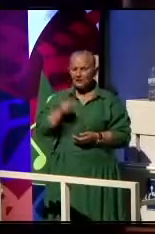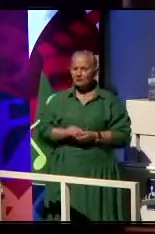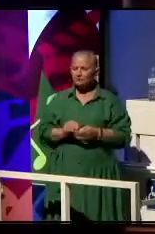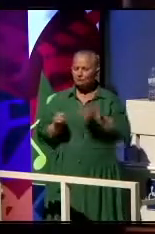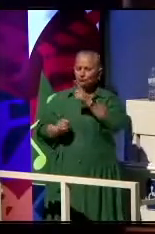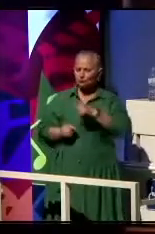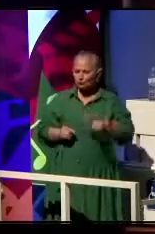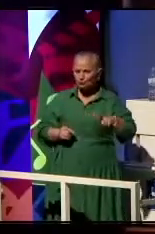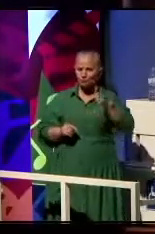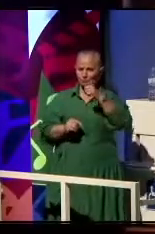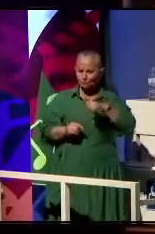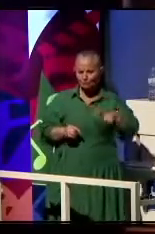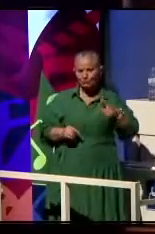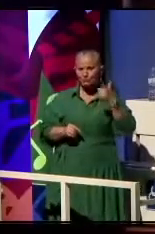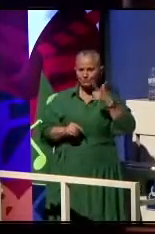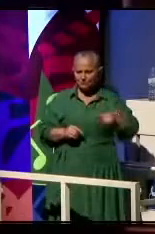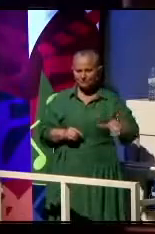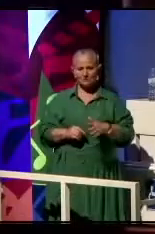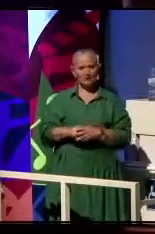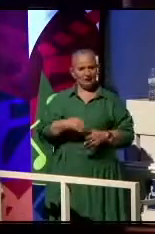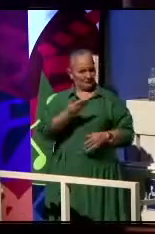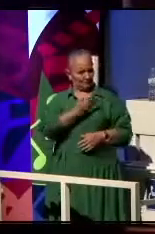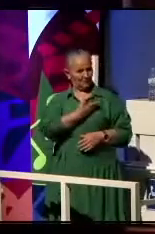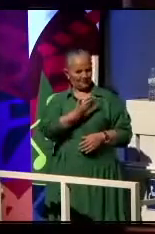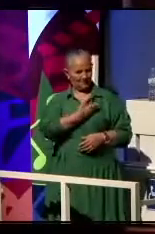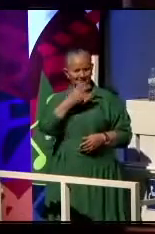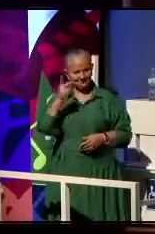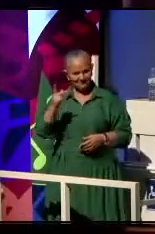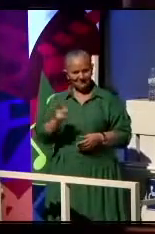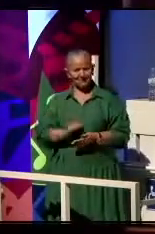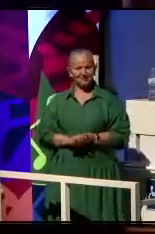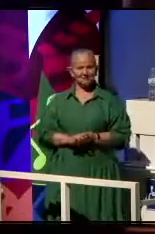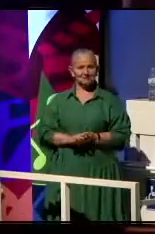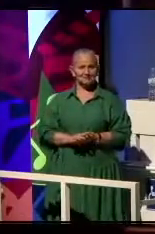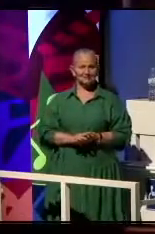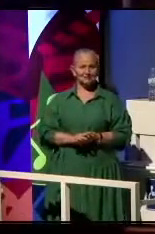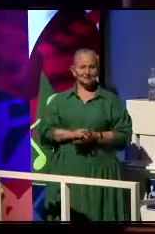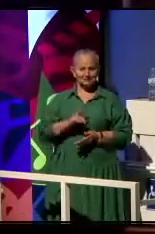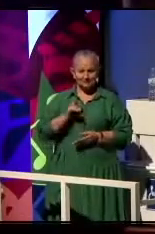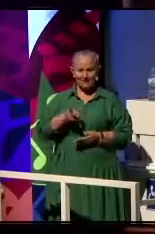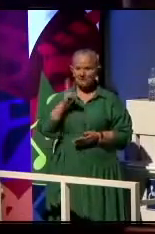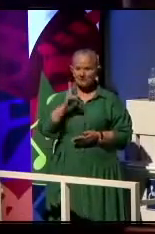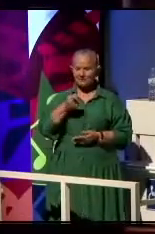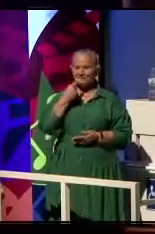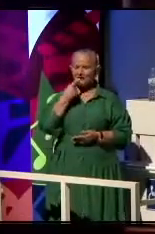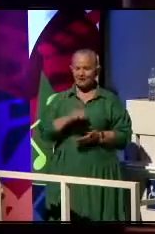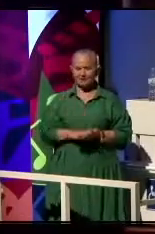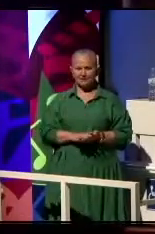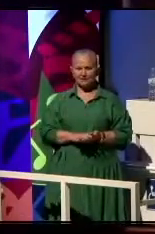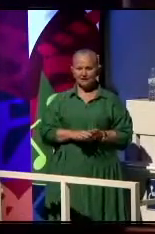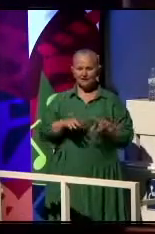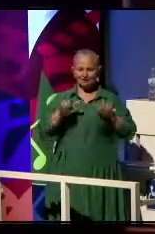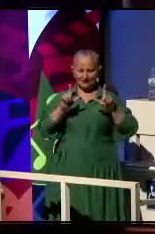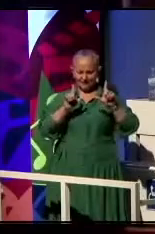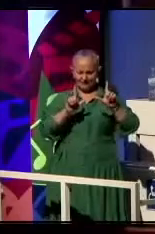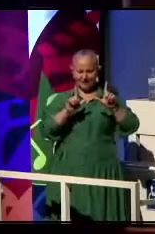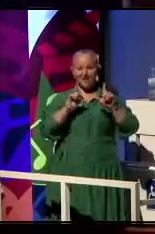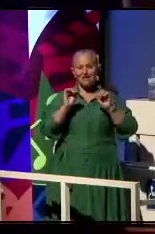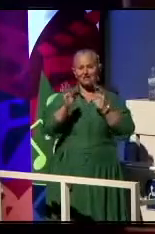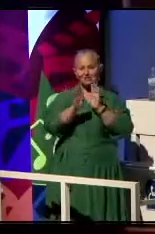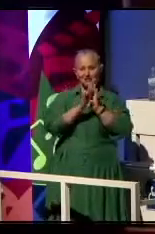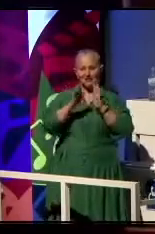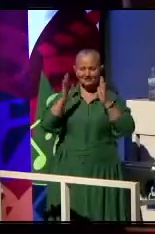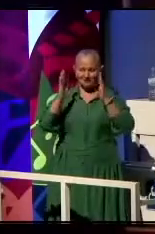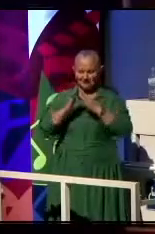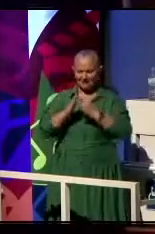Eles assistiram o filme francês, né? Jules and Jim, e eles ficaram assistindo várias sessões e chegaram em casa. Bom, aí ele